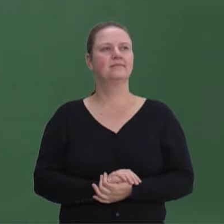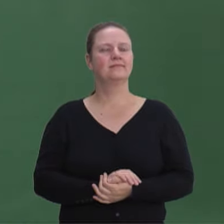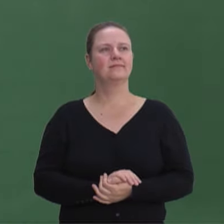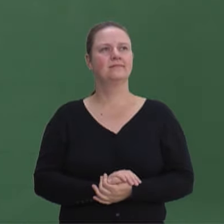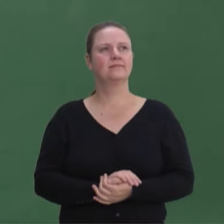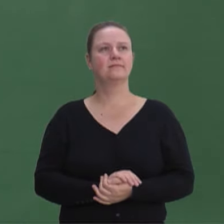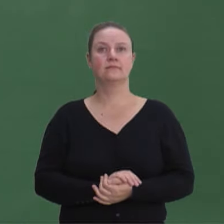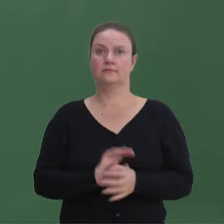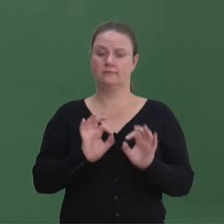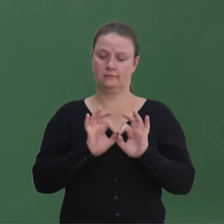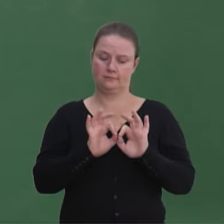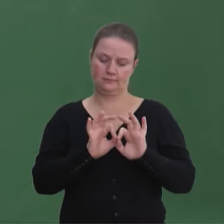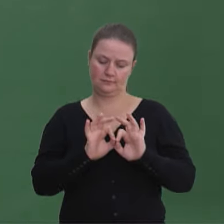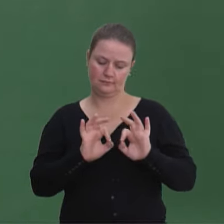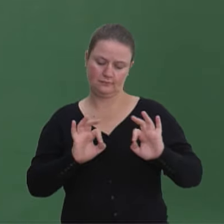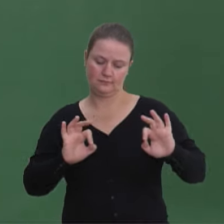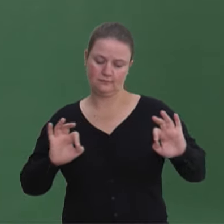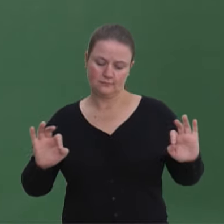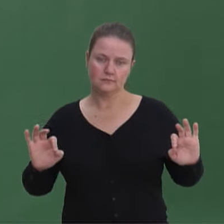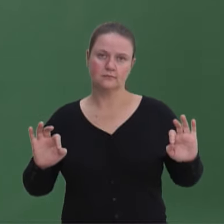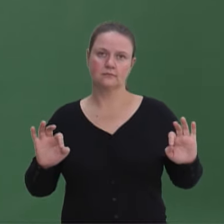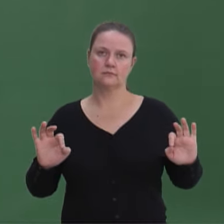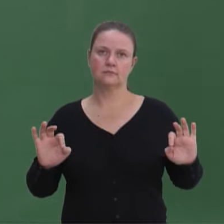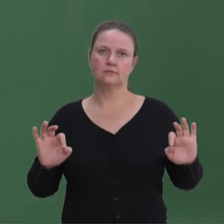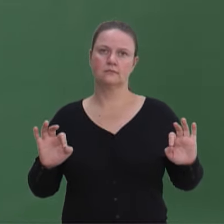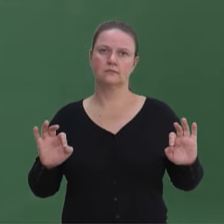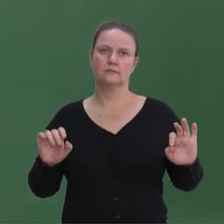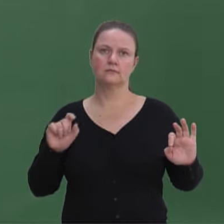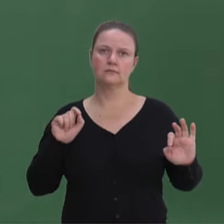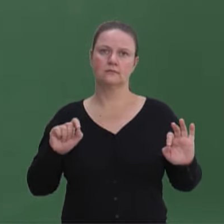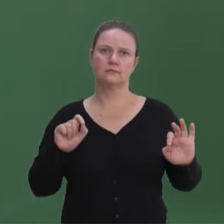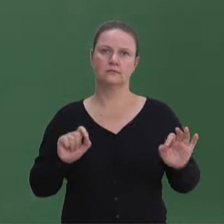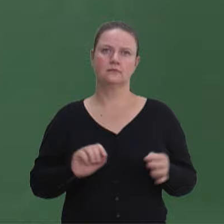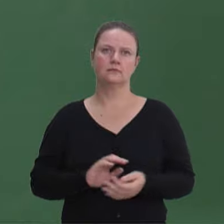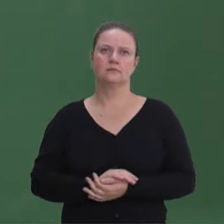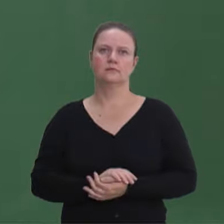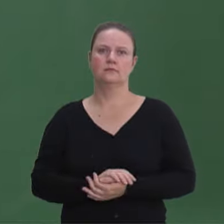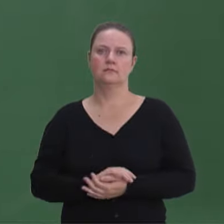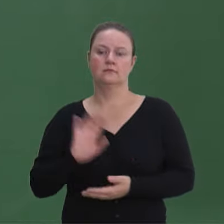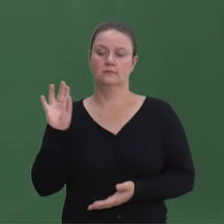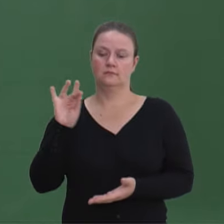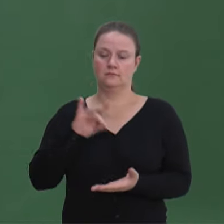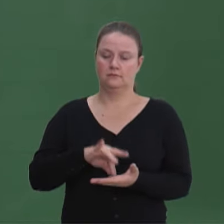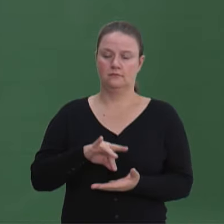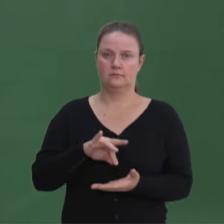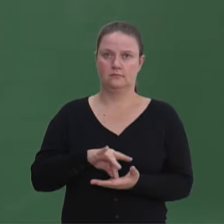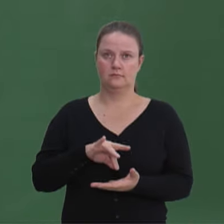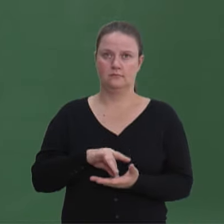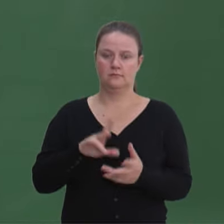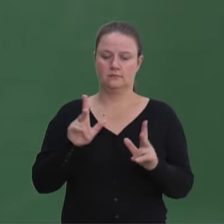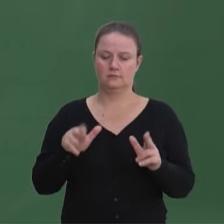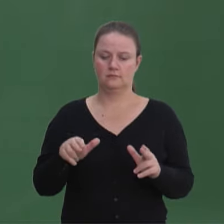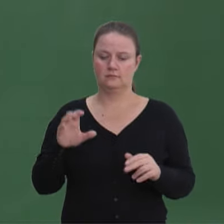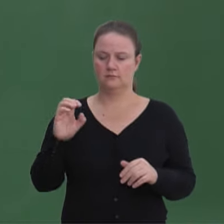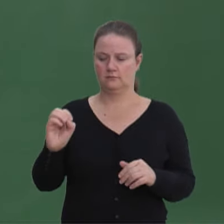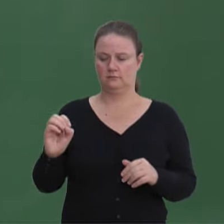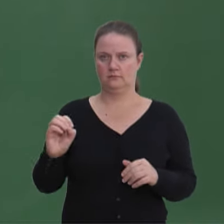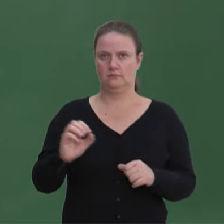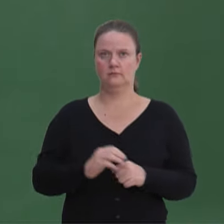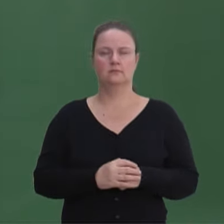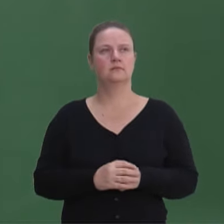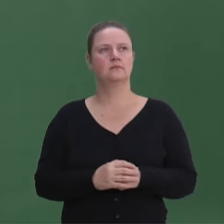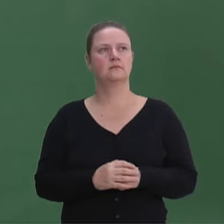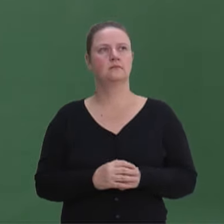Para ser uma reta, esse determinante aqui tem que ser igual a 0, né? Vou fazer